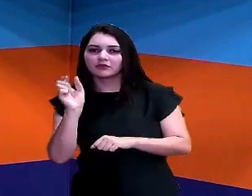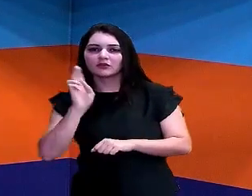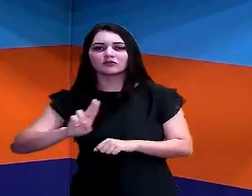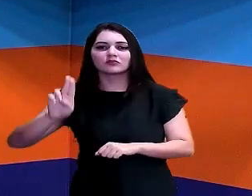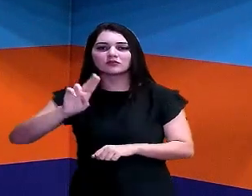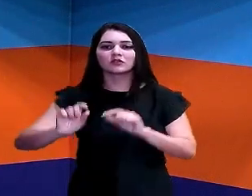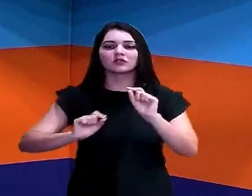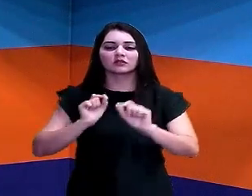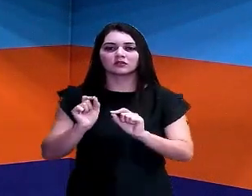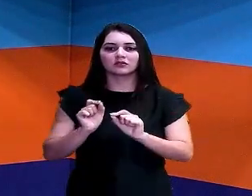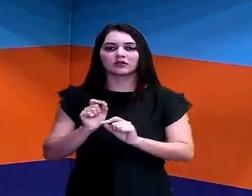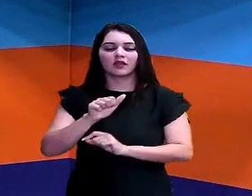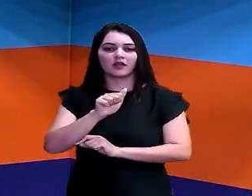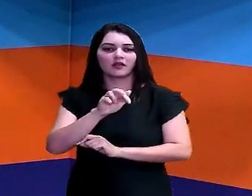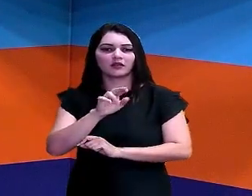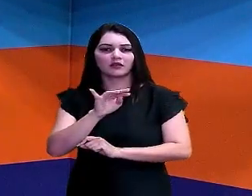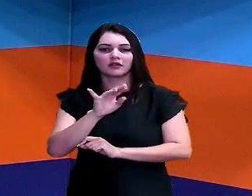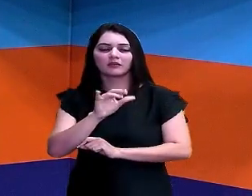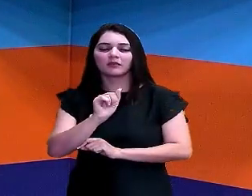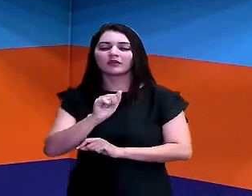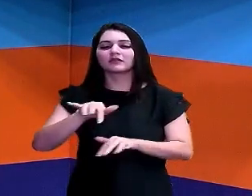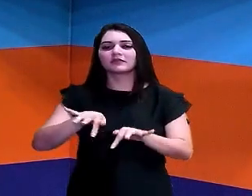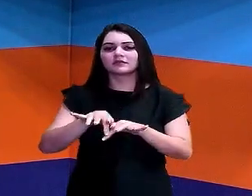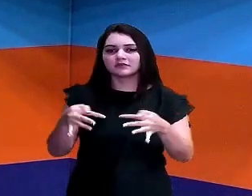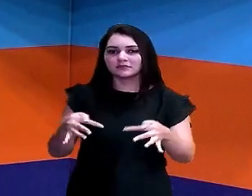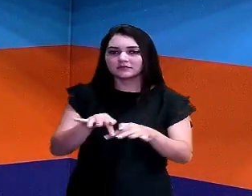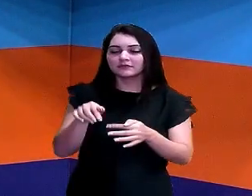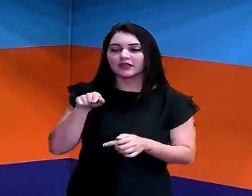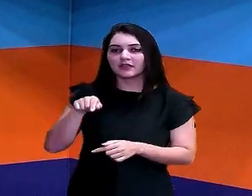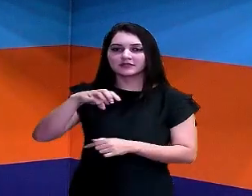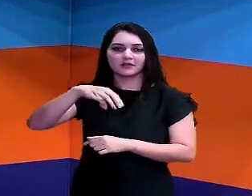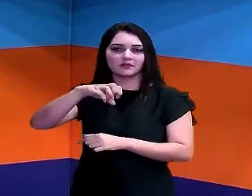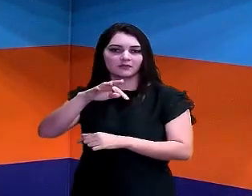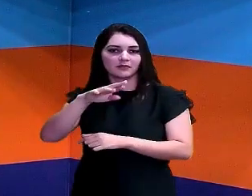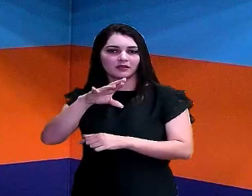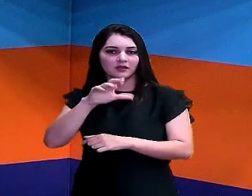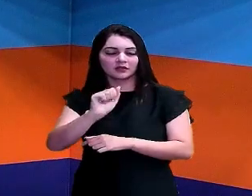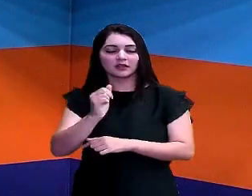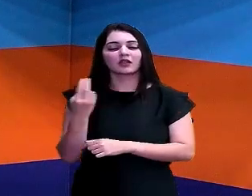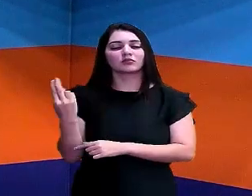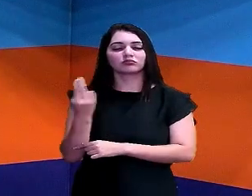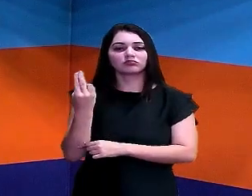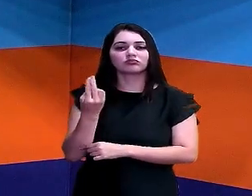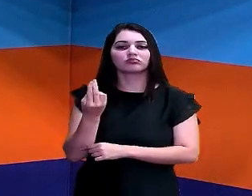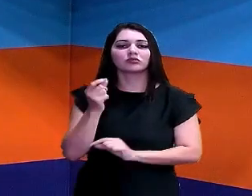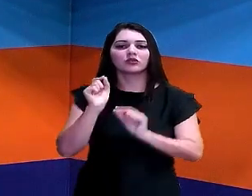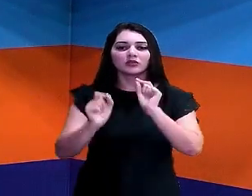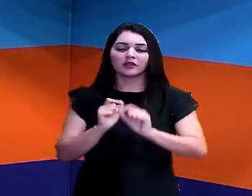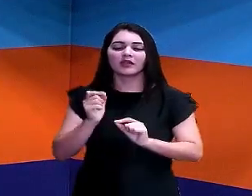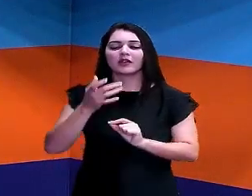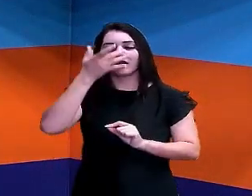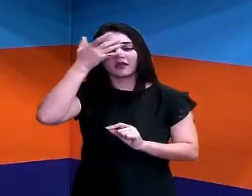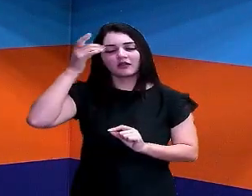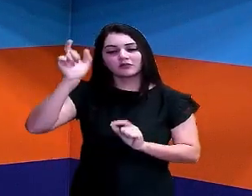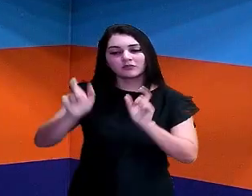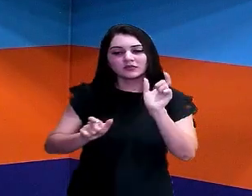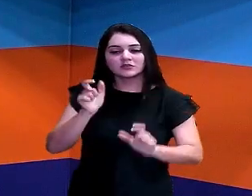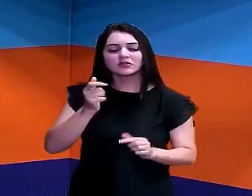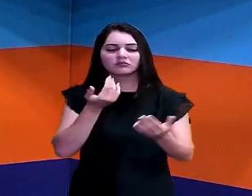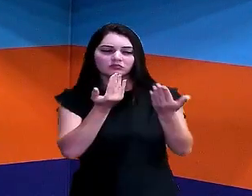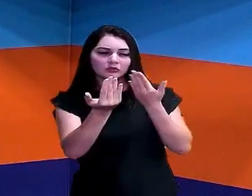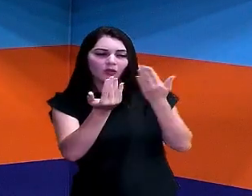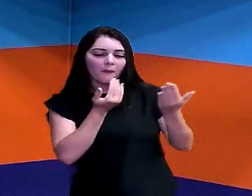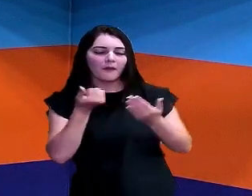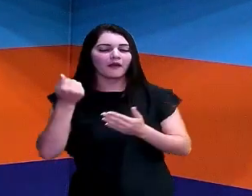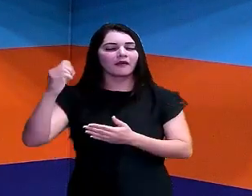usado na aritmética simples. Essa métrica é útil para investidores que a usam para comparar